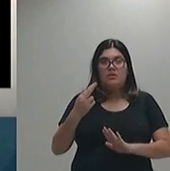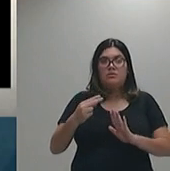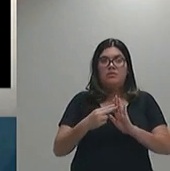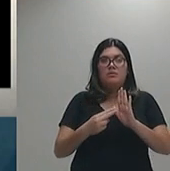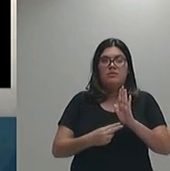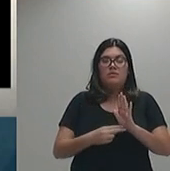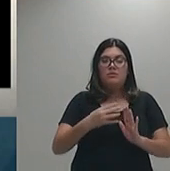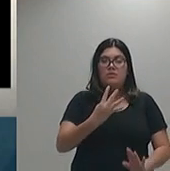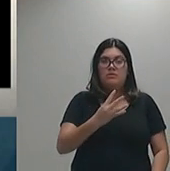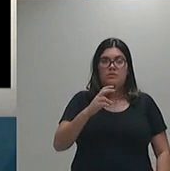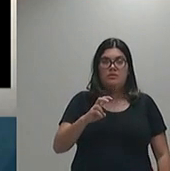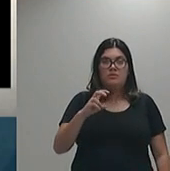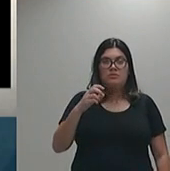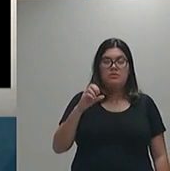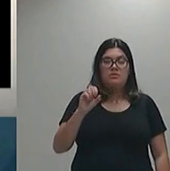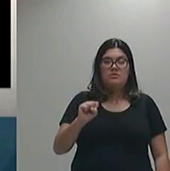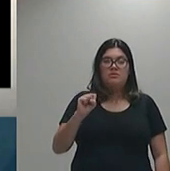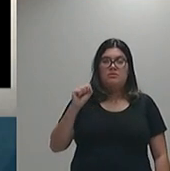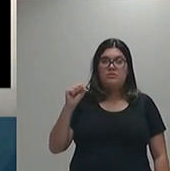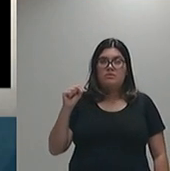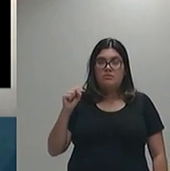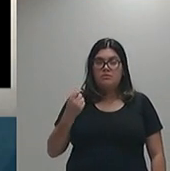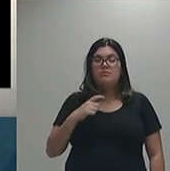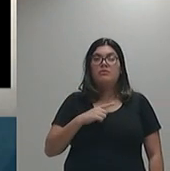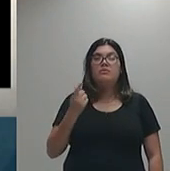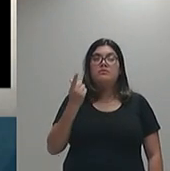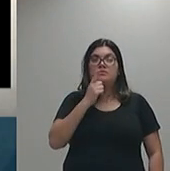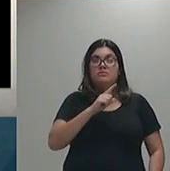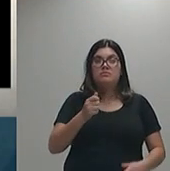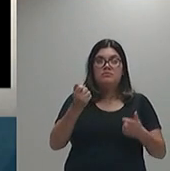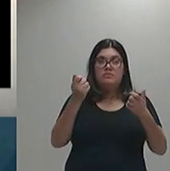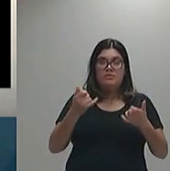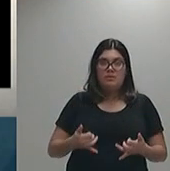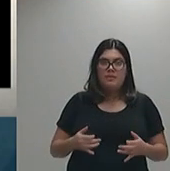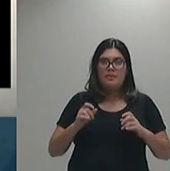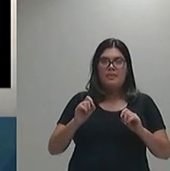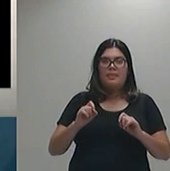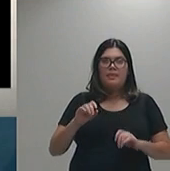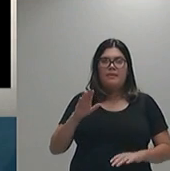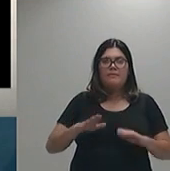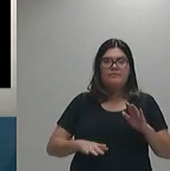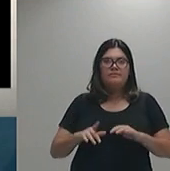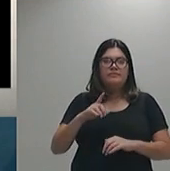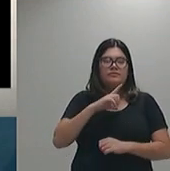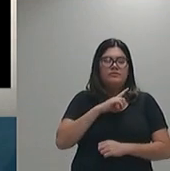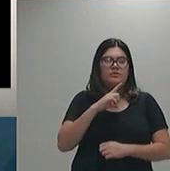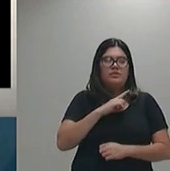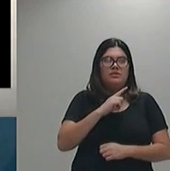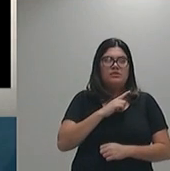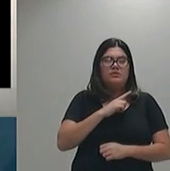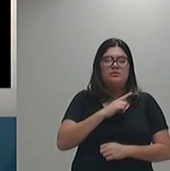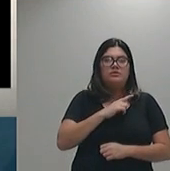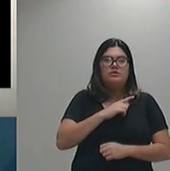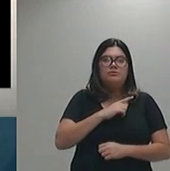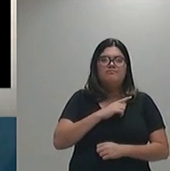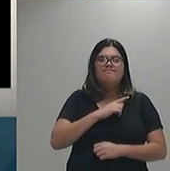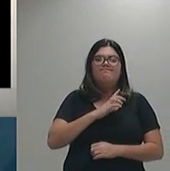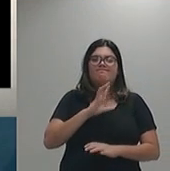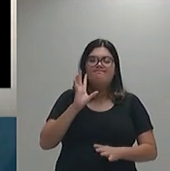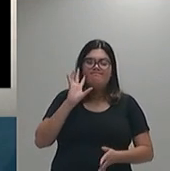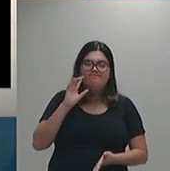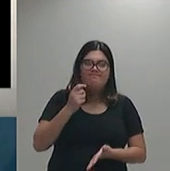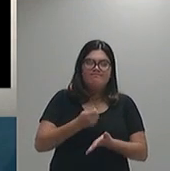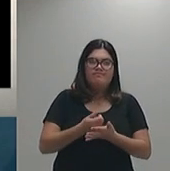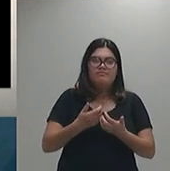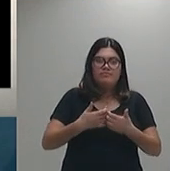438 me trata dos casos em que quando ocorre essa essa a rescisão unilateral por conta da operadora